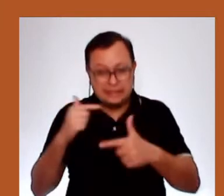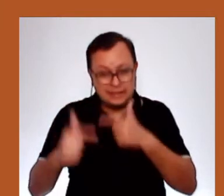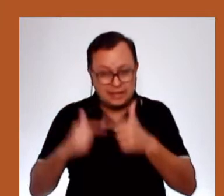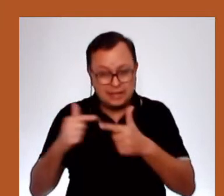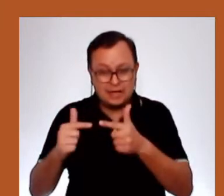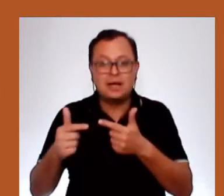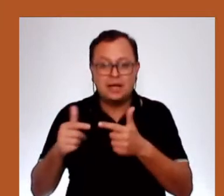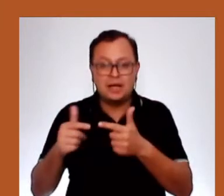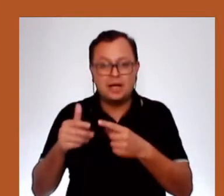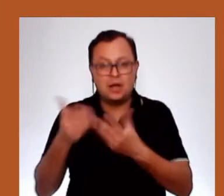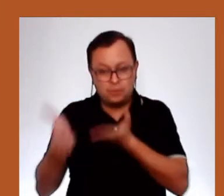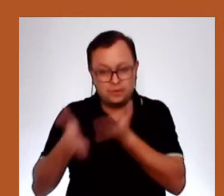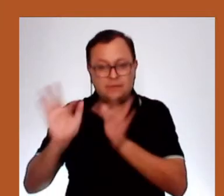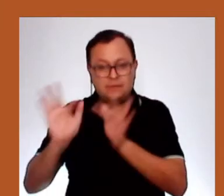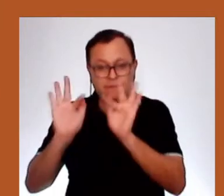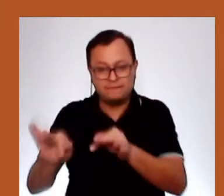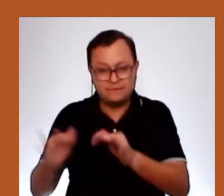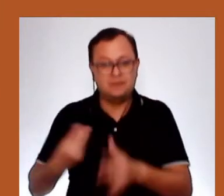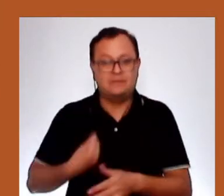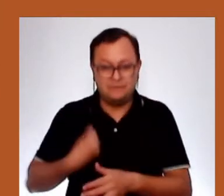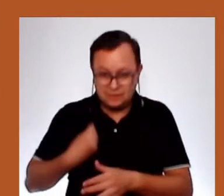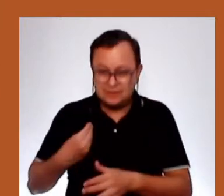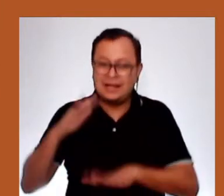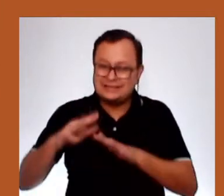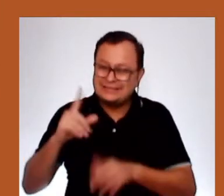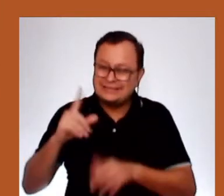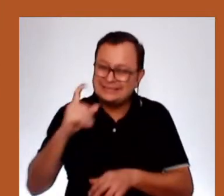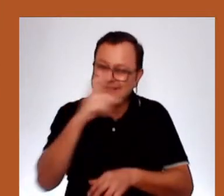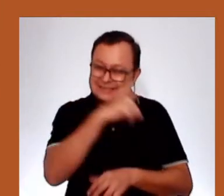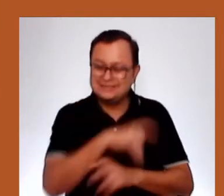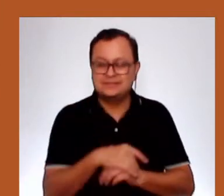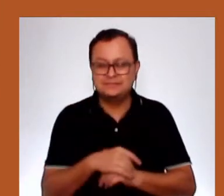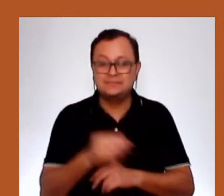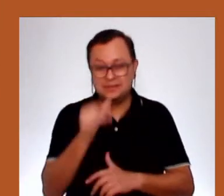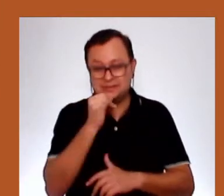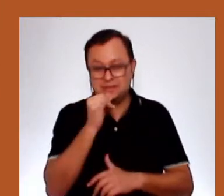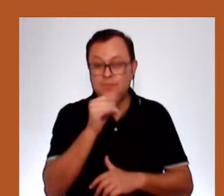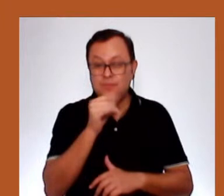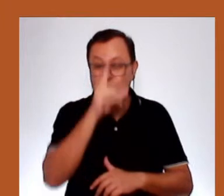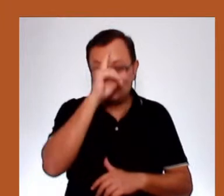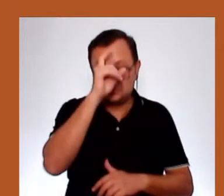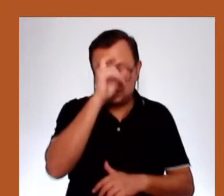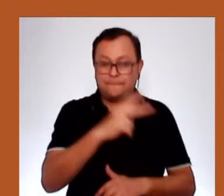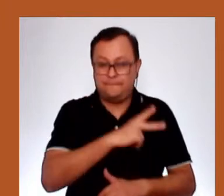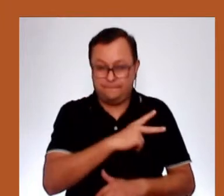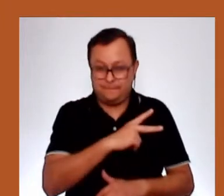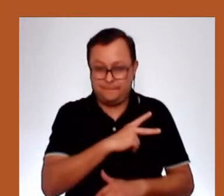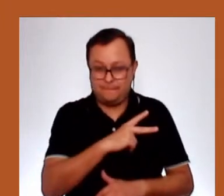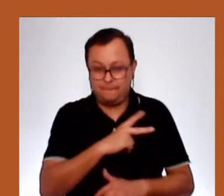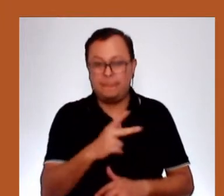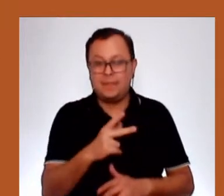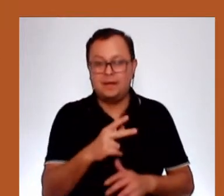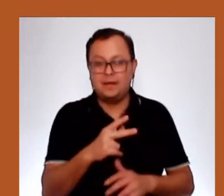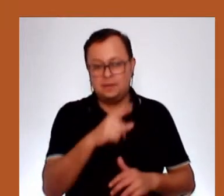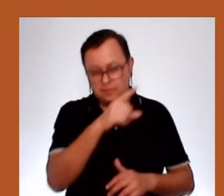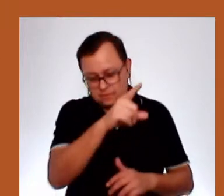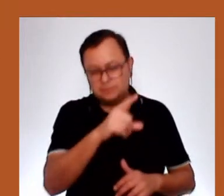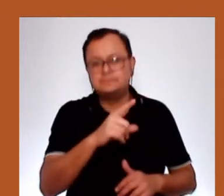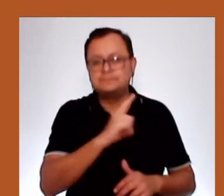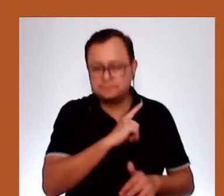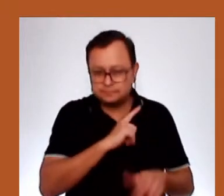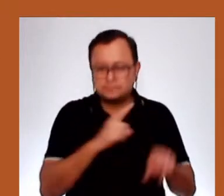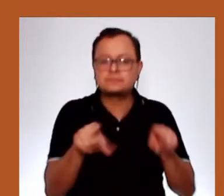que os hospitais particulares, eles surgem, inclusive, nesse cenário depois desses, que têm serviços